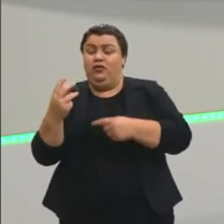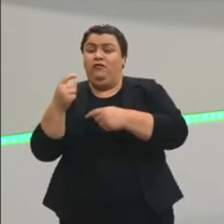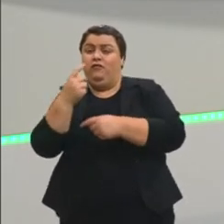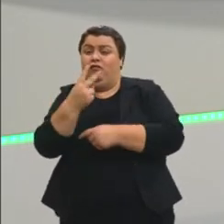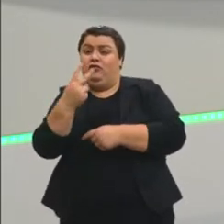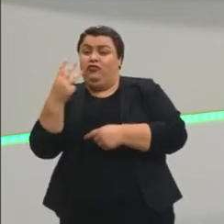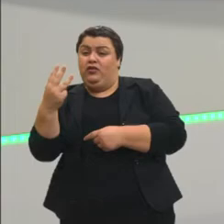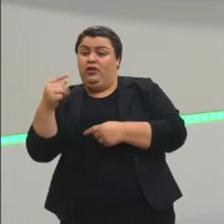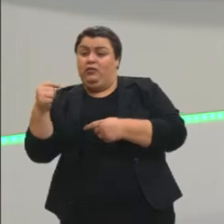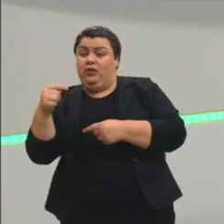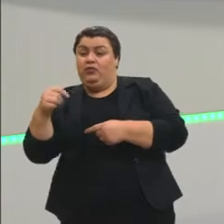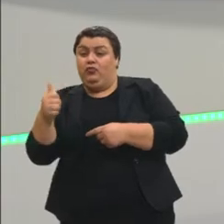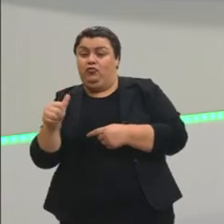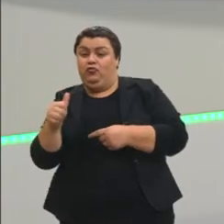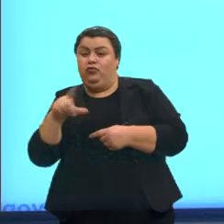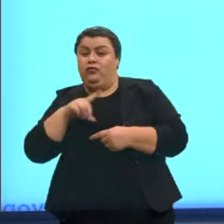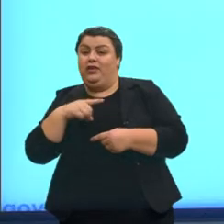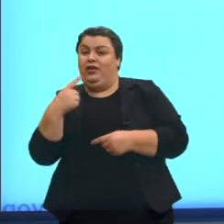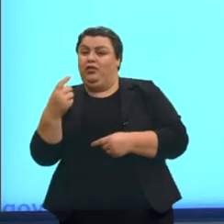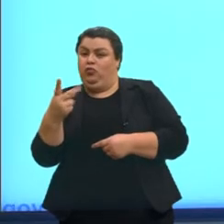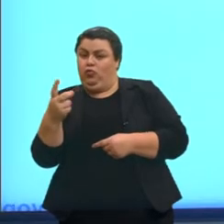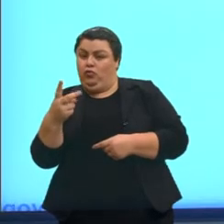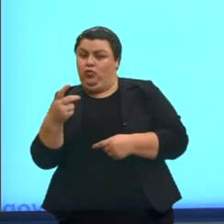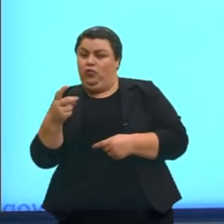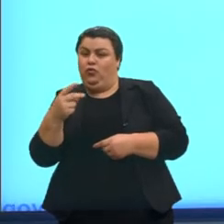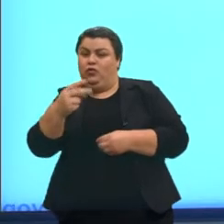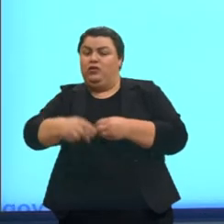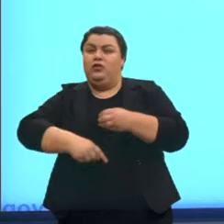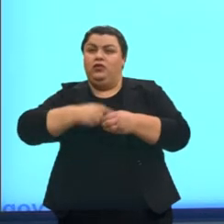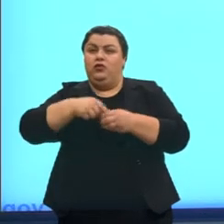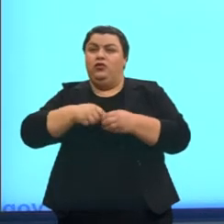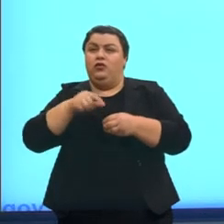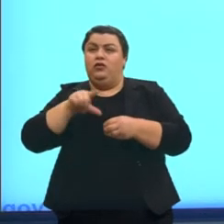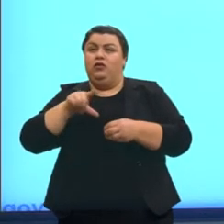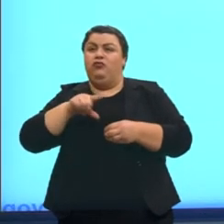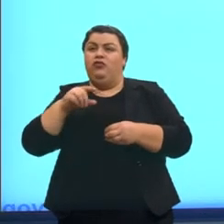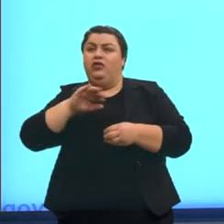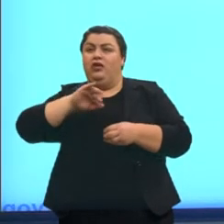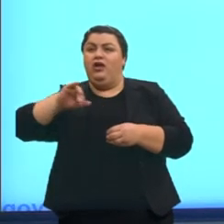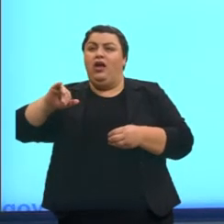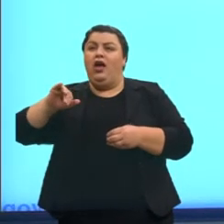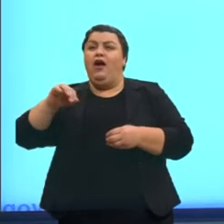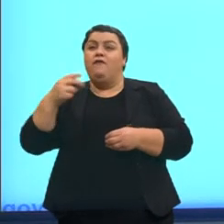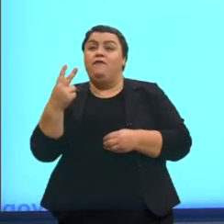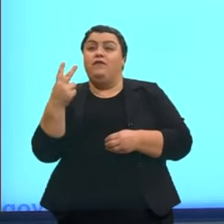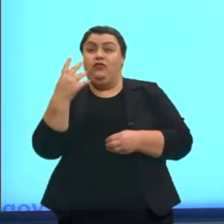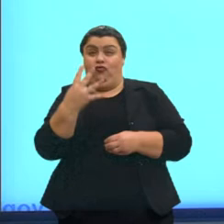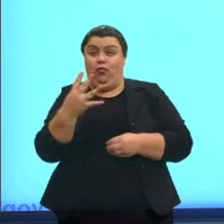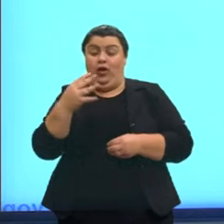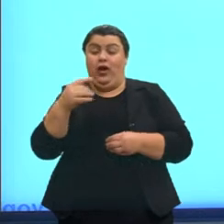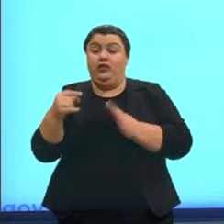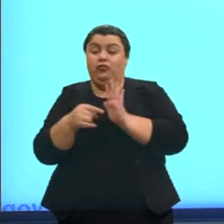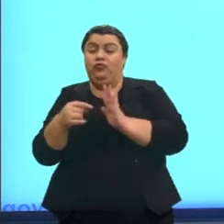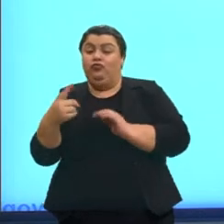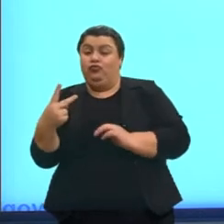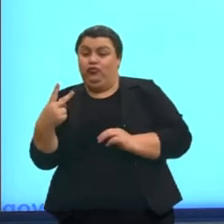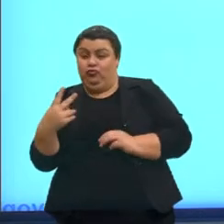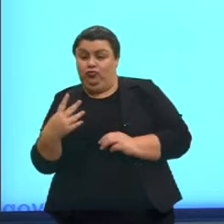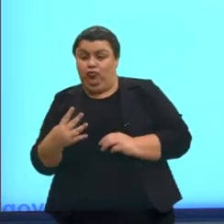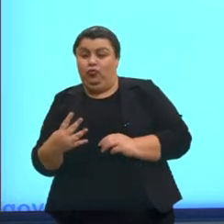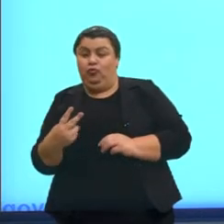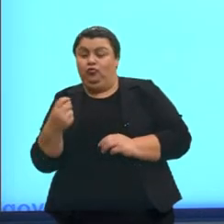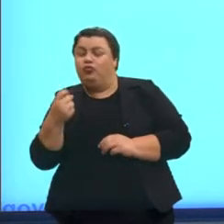eu vou ter 12 nêutrons seu diminuir 24 de 12 eu também vou eu 12 de 24